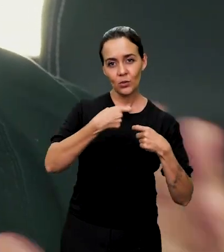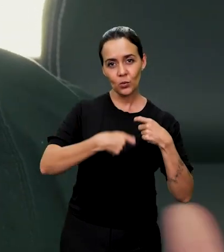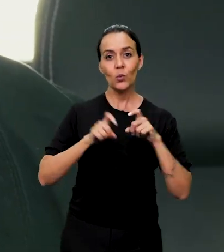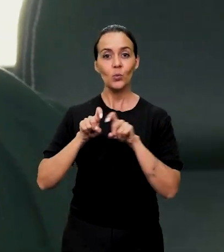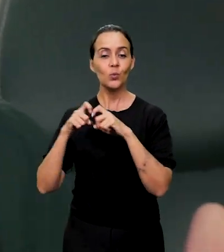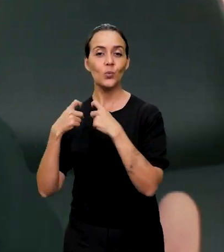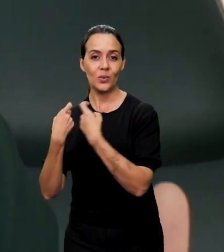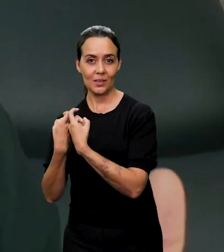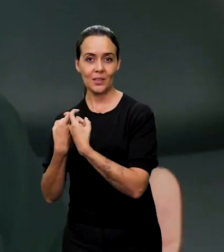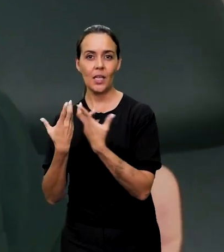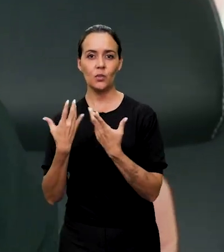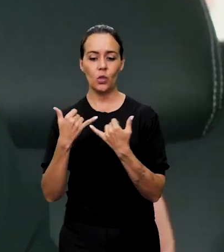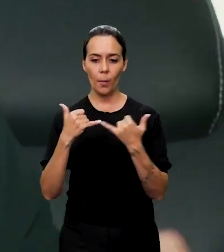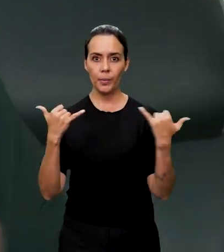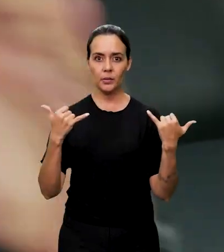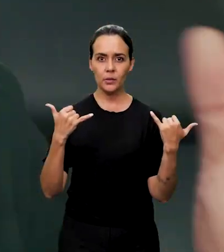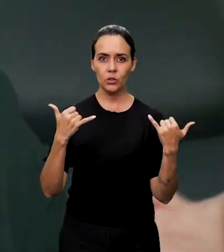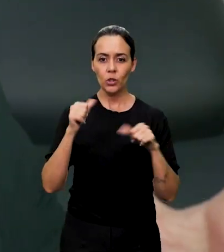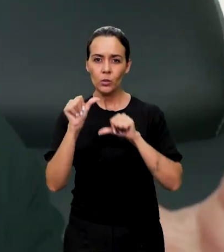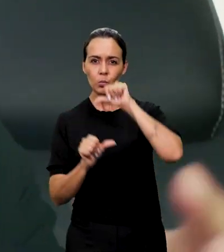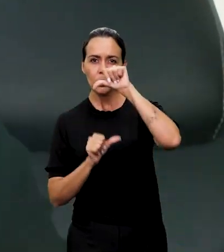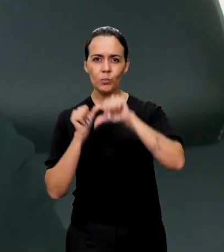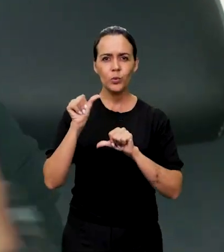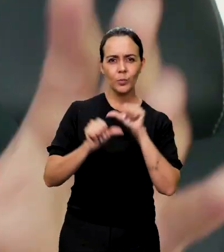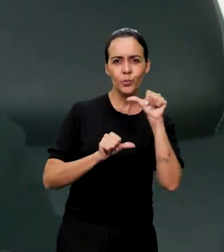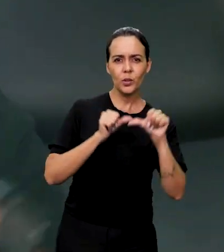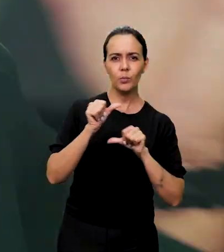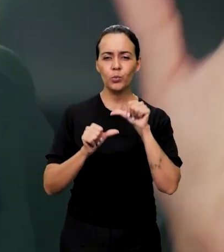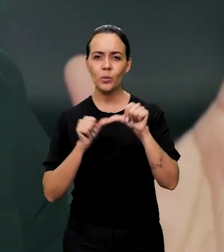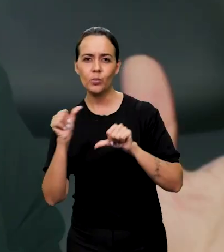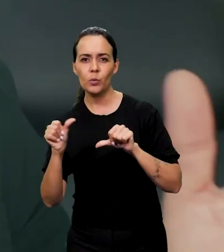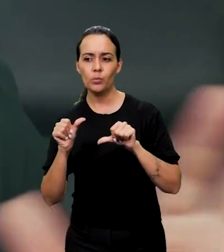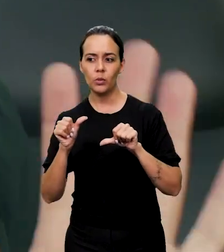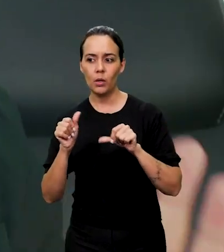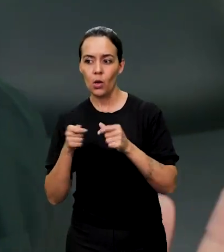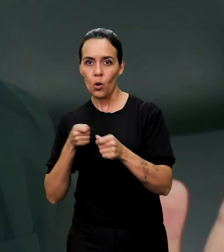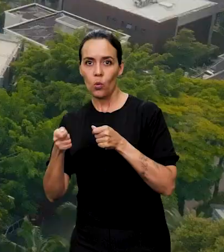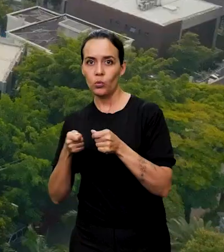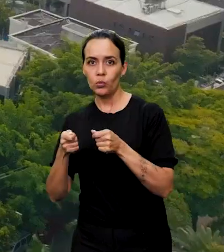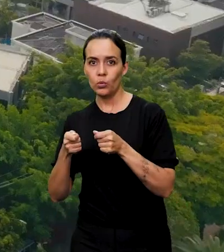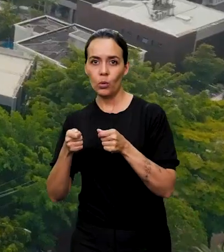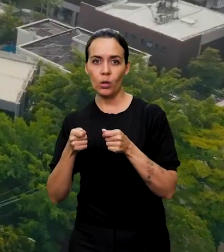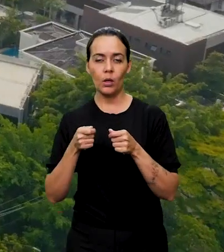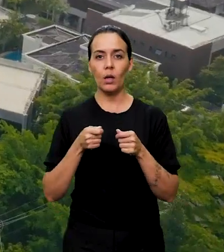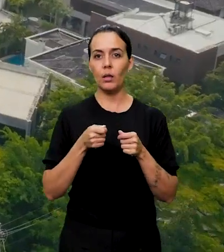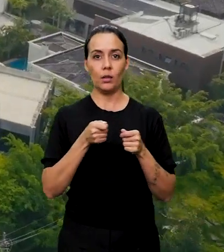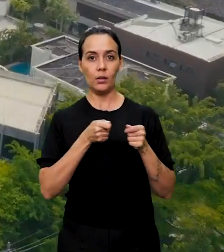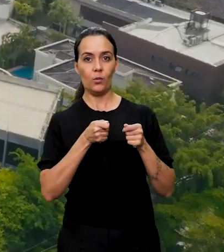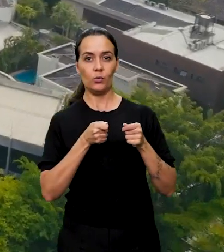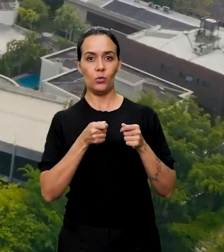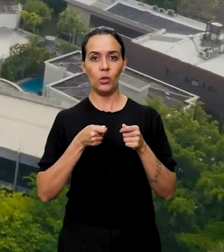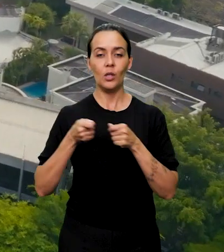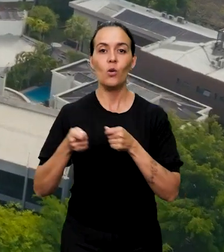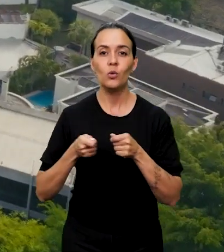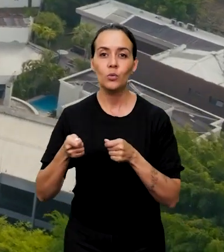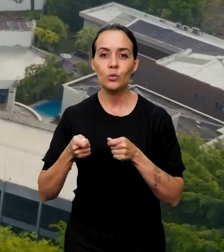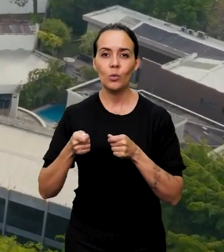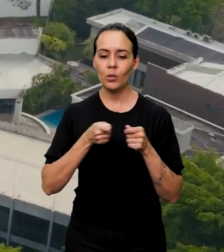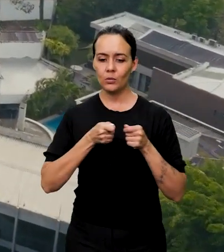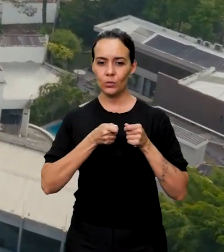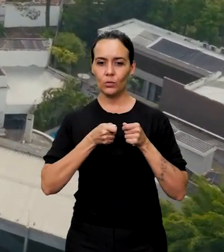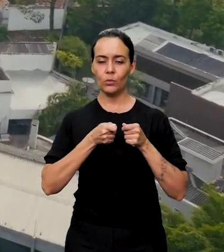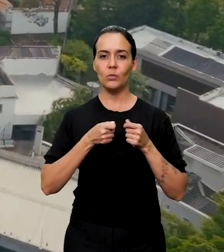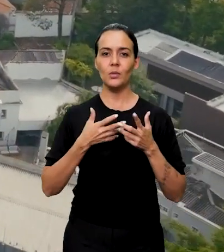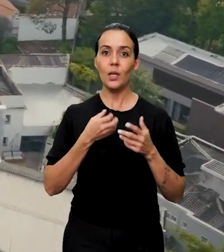sexualidade, que é uma espécie de energia de instabilidade, de alguma coisa que vai de descontrole. A instabilidade no campo da cultura e da arte, eu acho